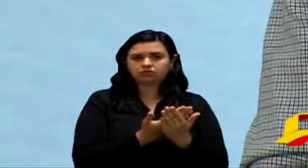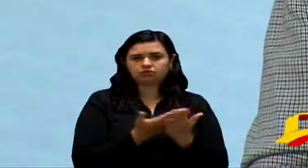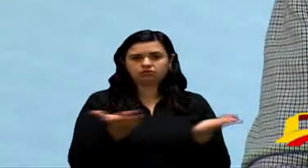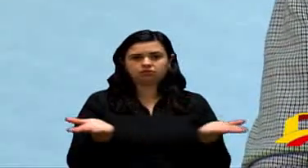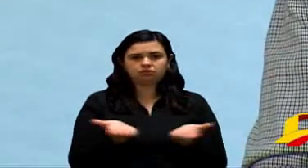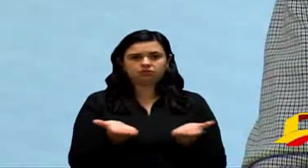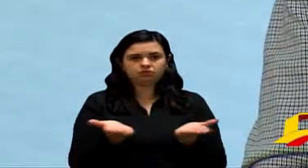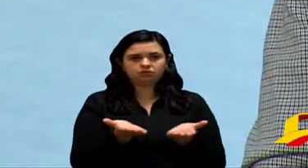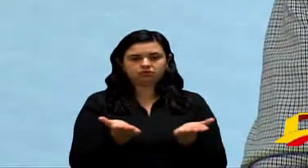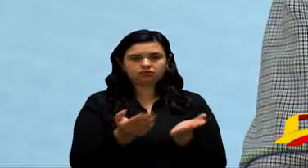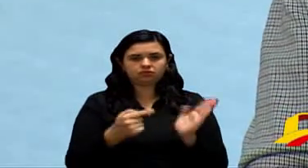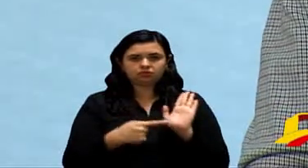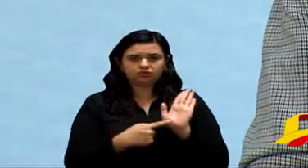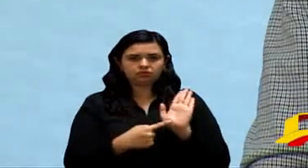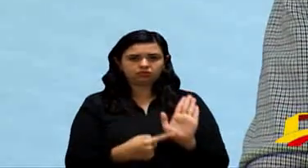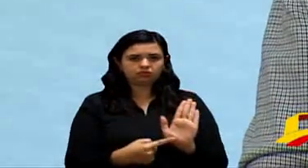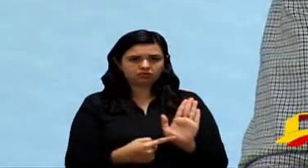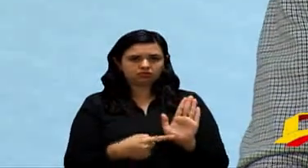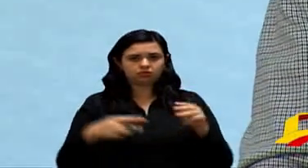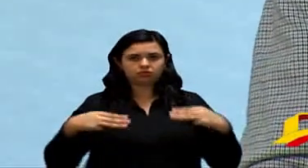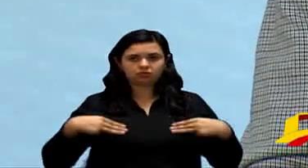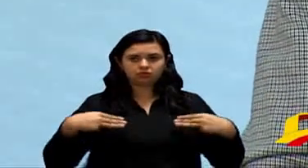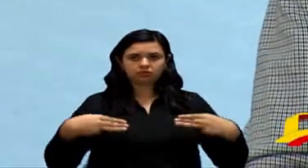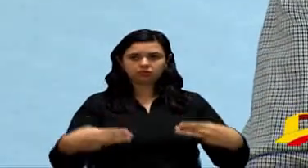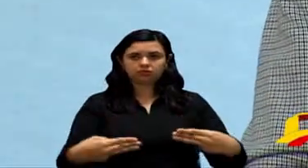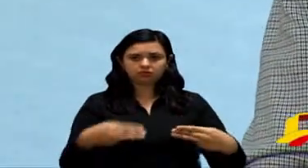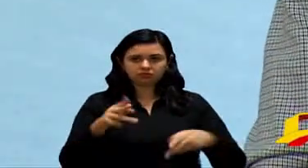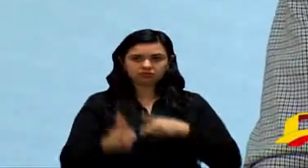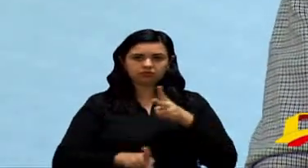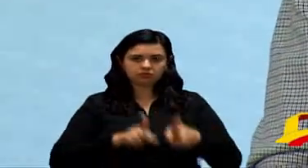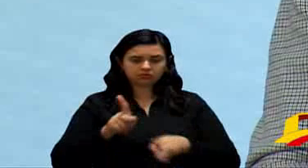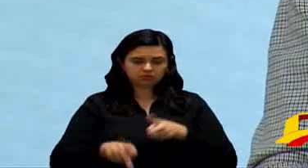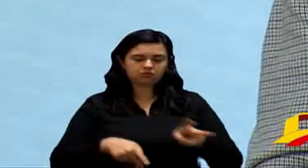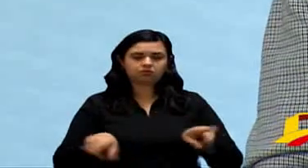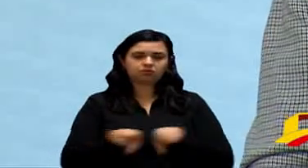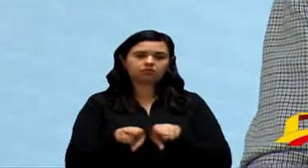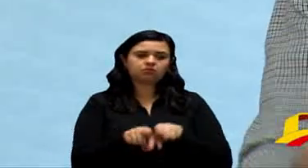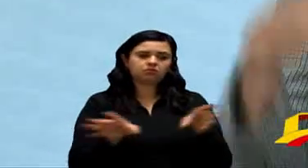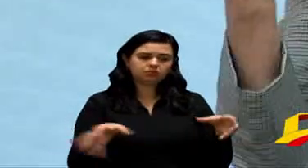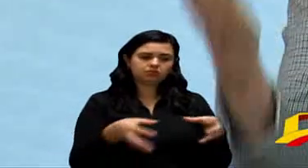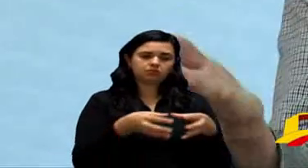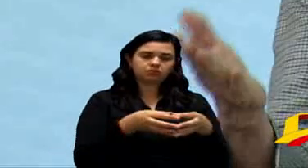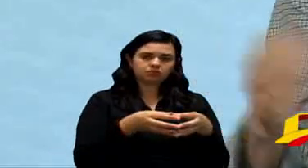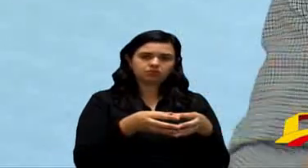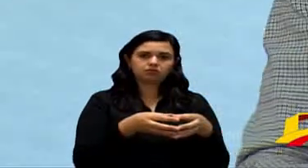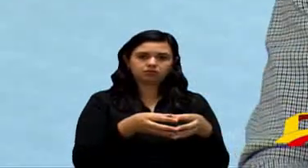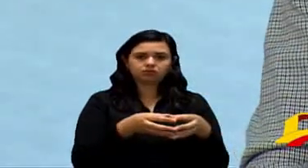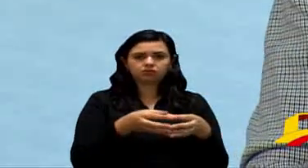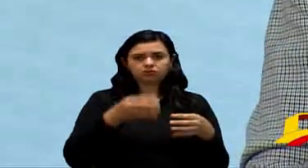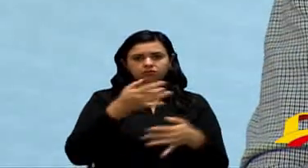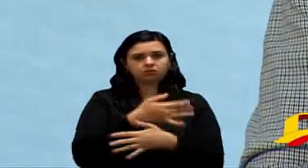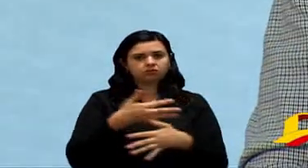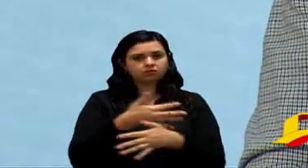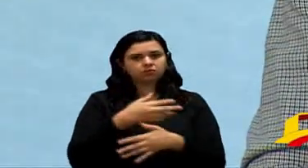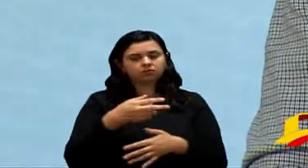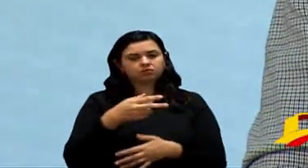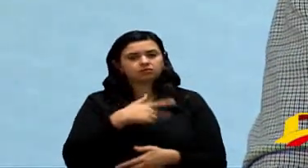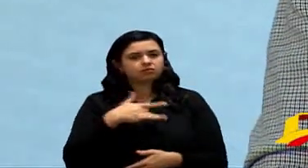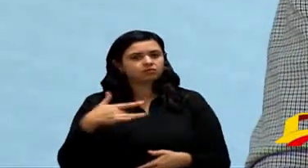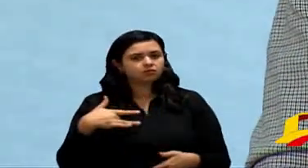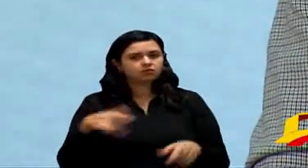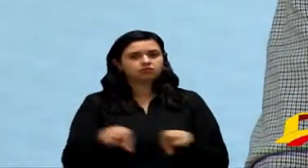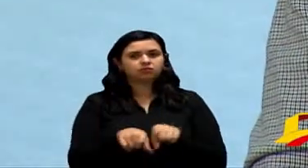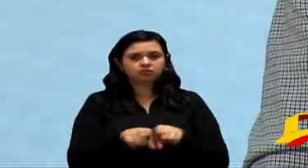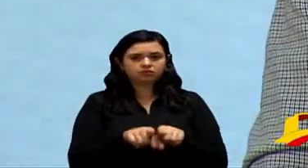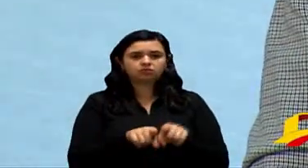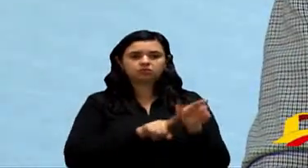as ações do Ministério Público que eu enviei também o Conselho Municipal de Saúde a investigação do gaeco com